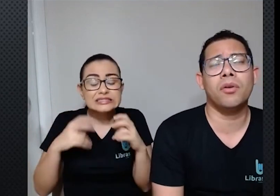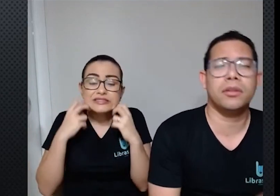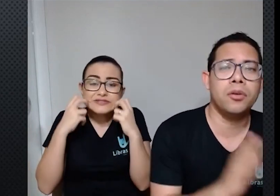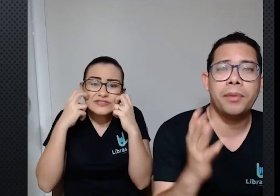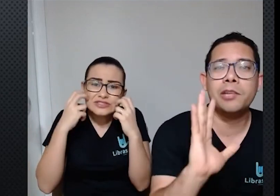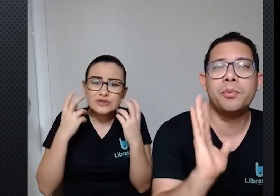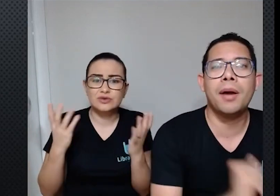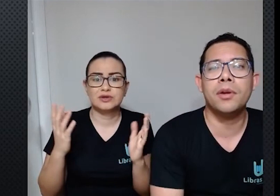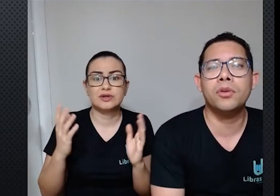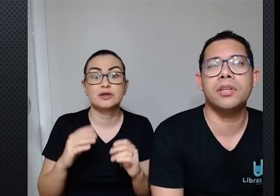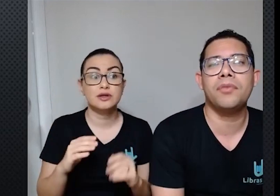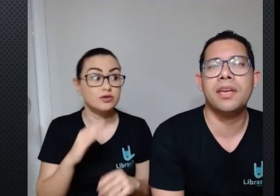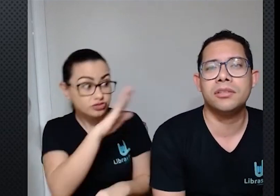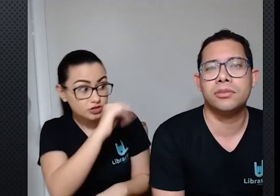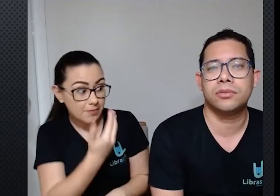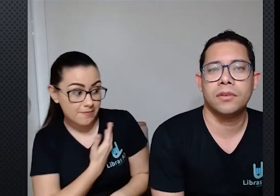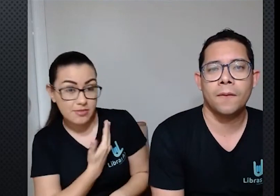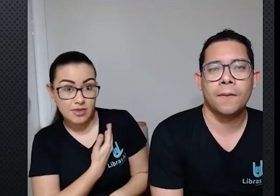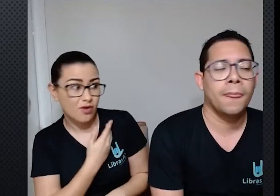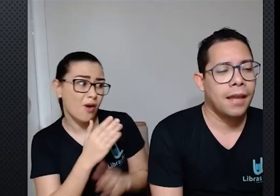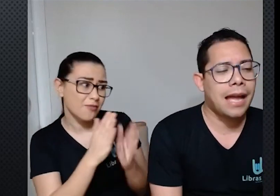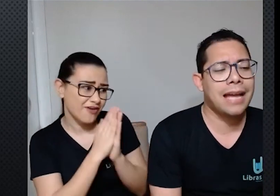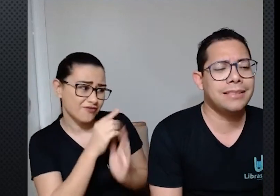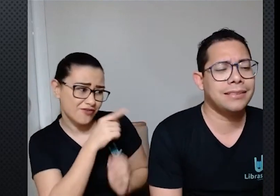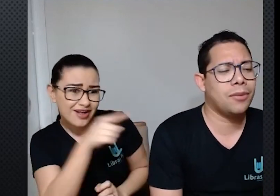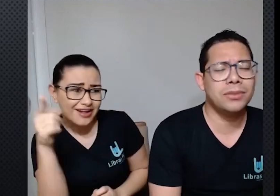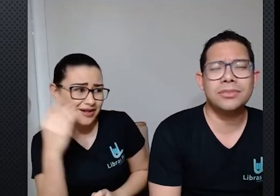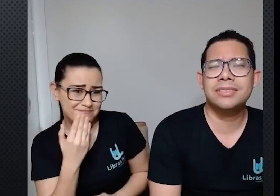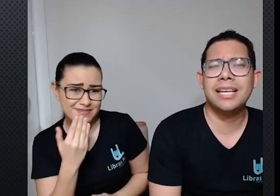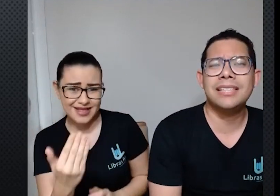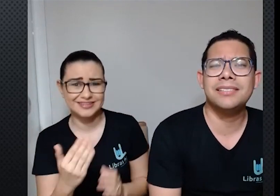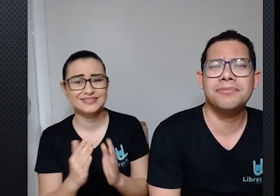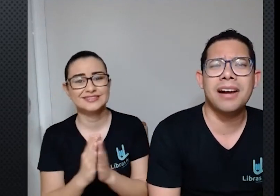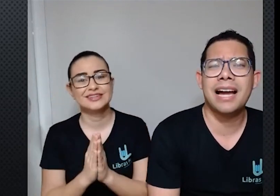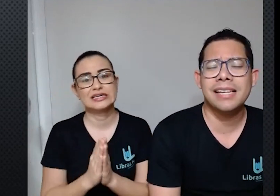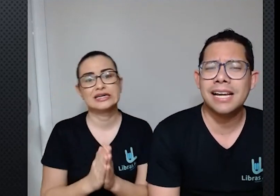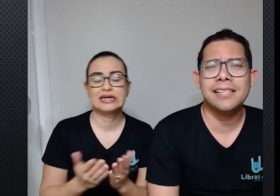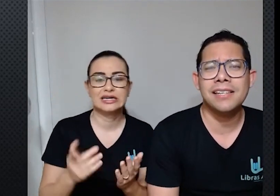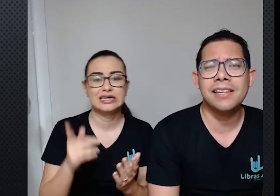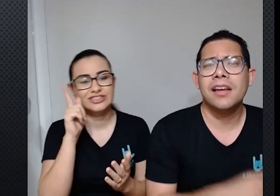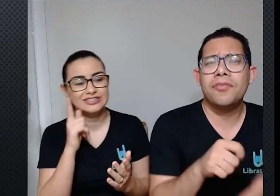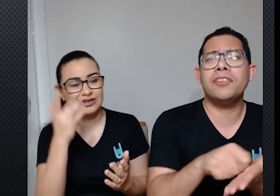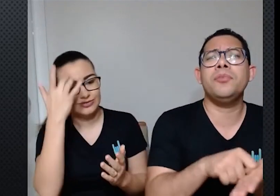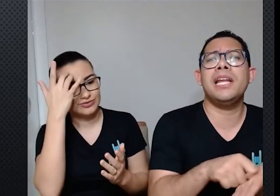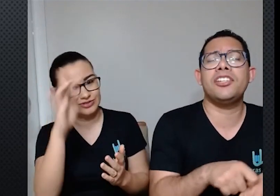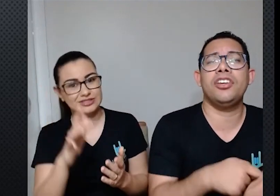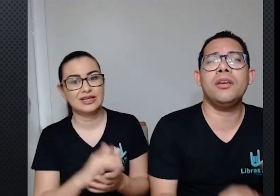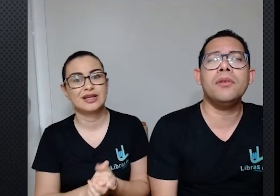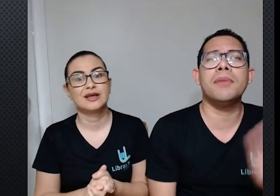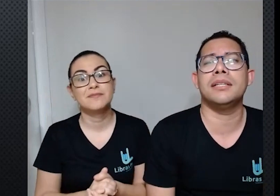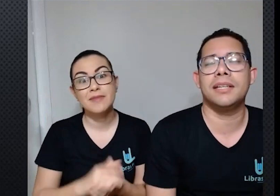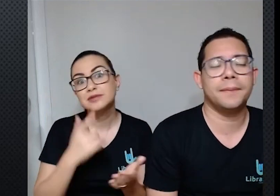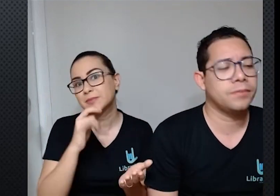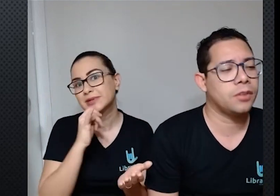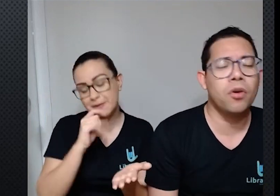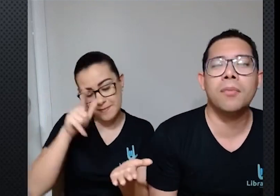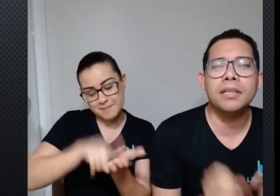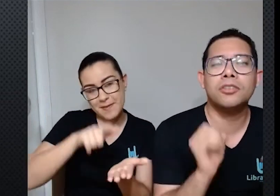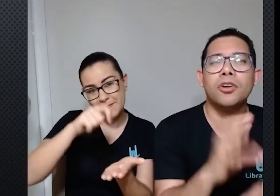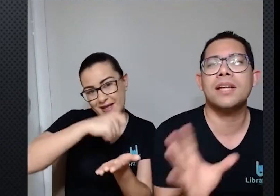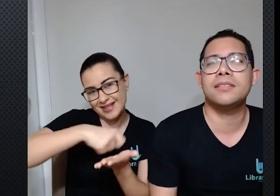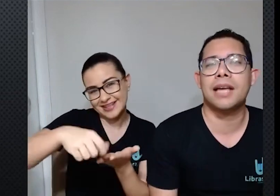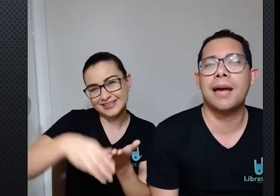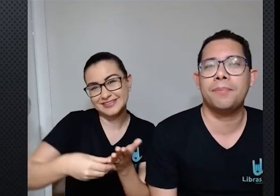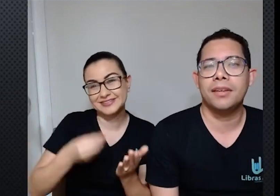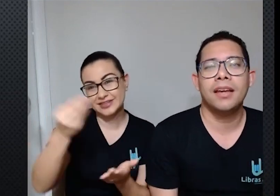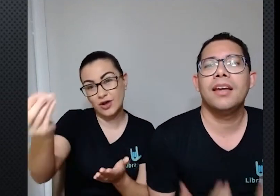tem vergonha. Então pede para um amigo seu ver isso. Ah, Gesiel, mas não sei se vai. Aí faz um bilhetinho e manda. Ou manda